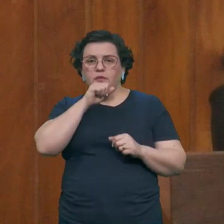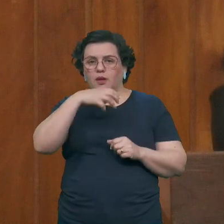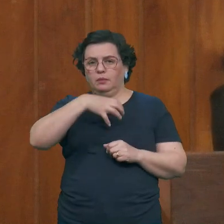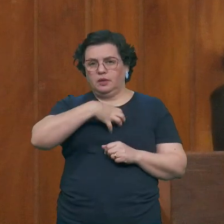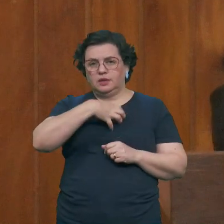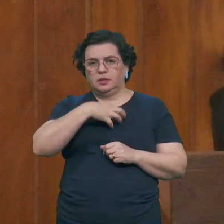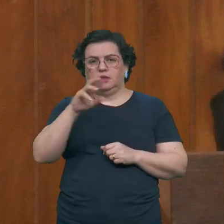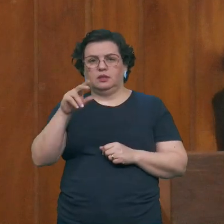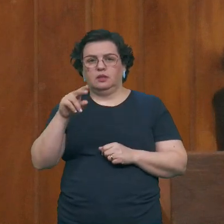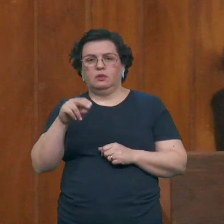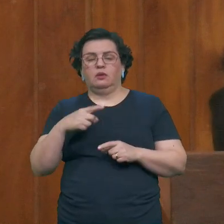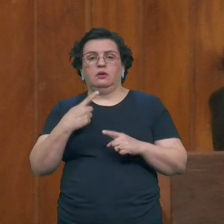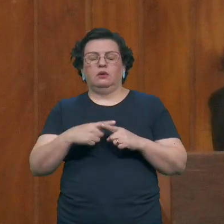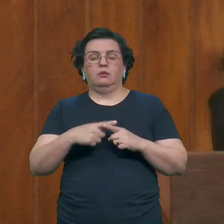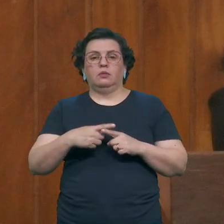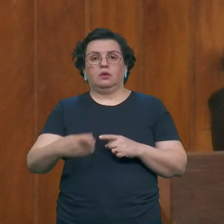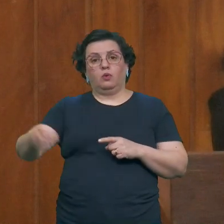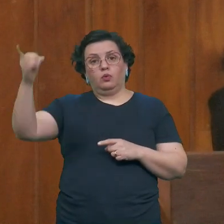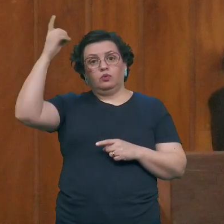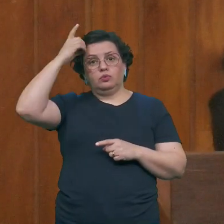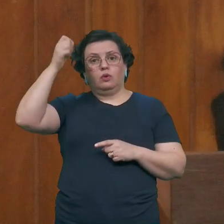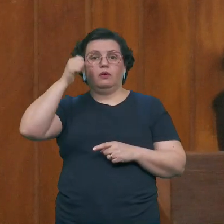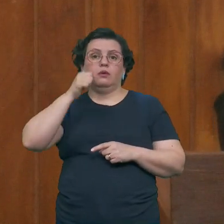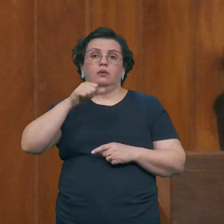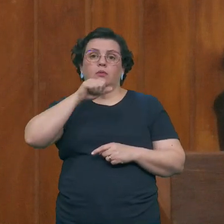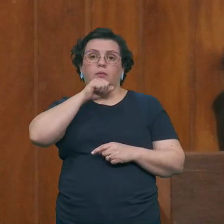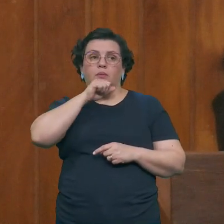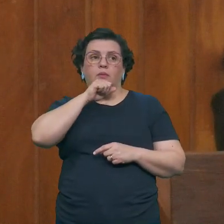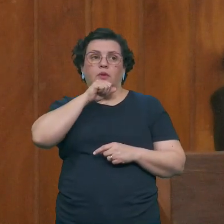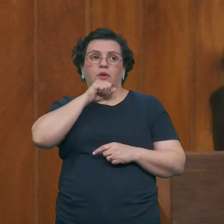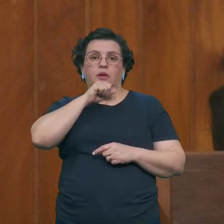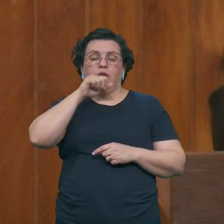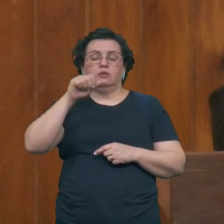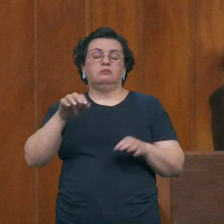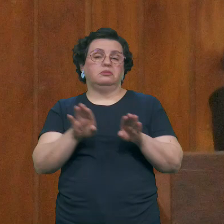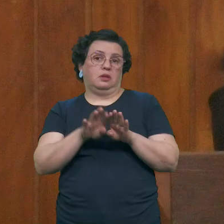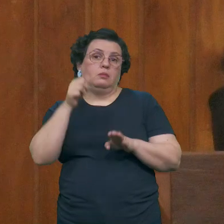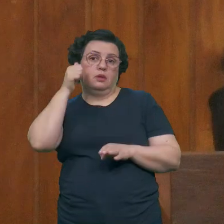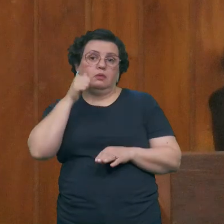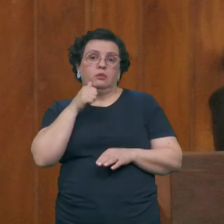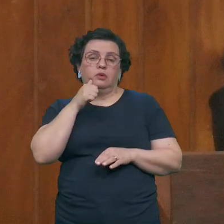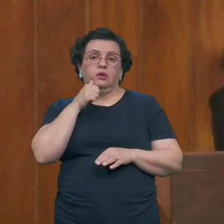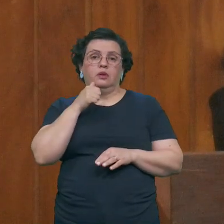assim, porque o dom de ser mãe, além de ser mulher,